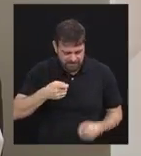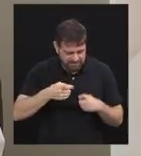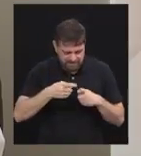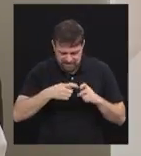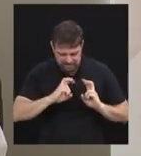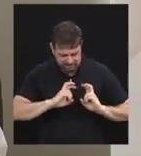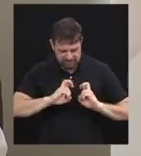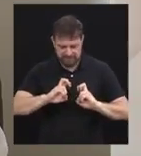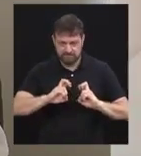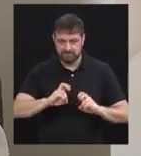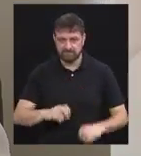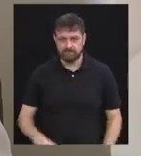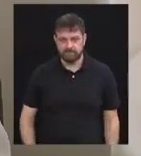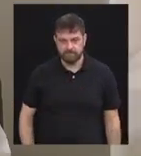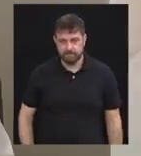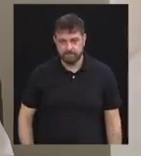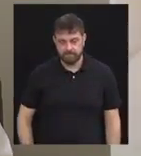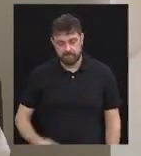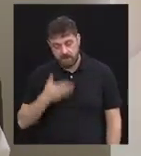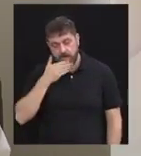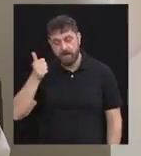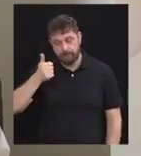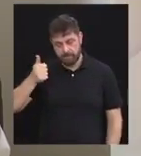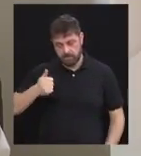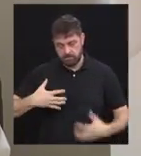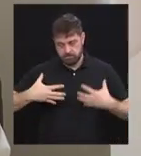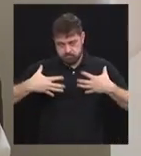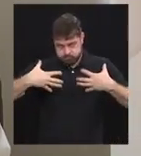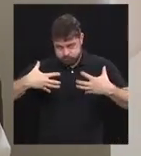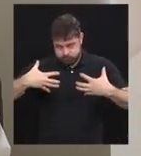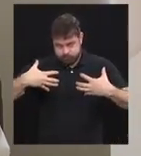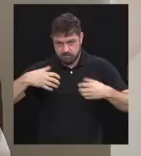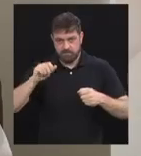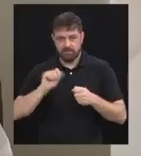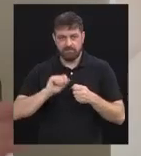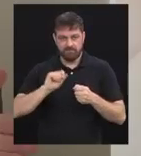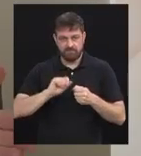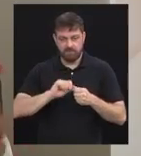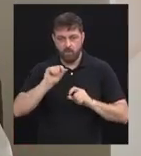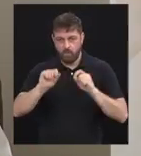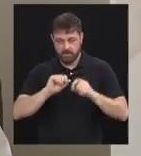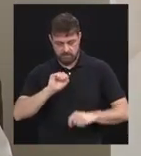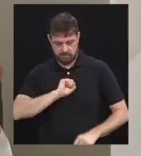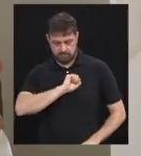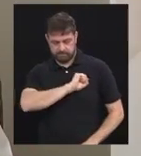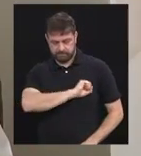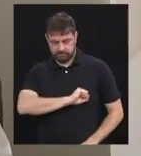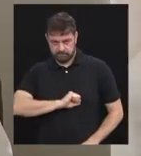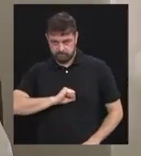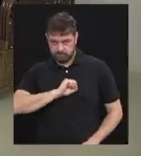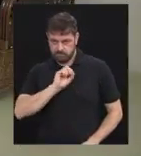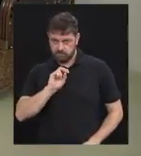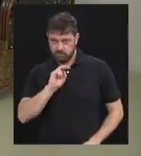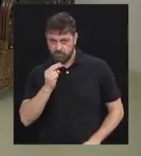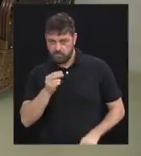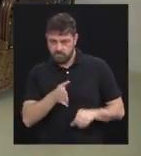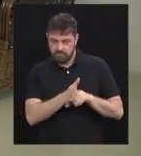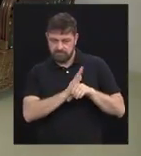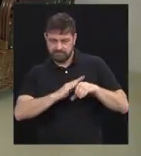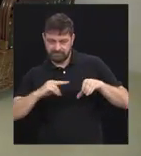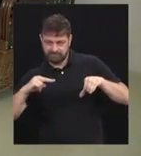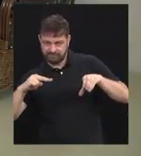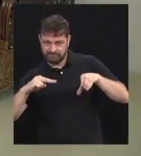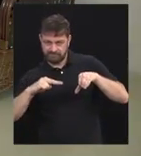contraste. Então, o melhor exame nesse caso seria fazer uma ultrassonografia